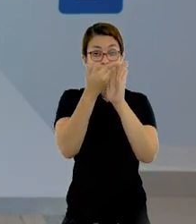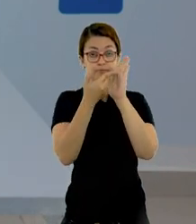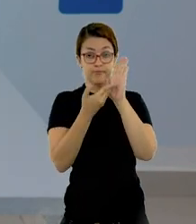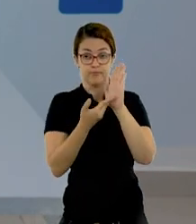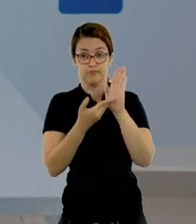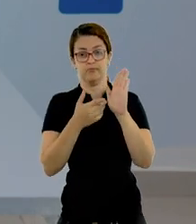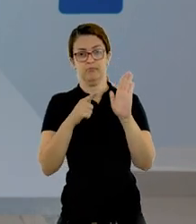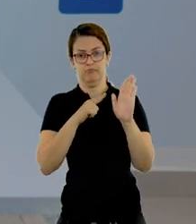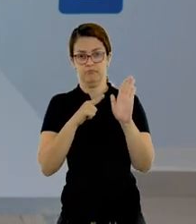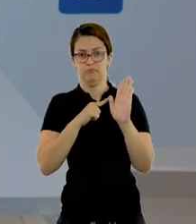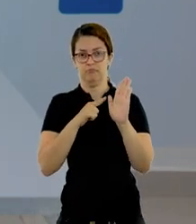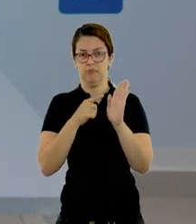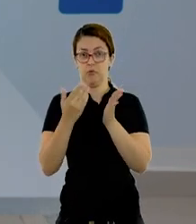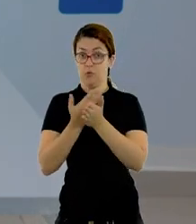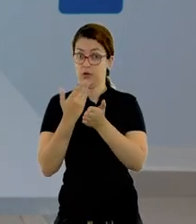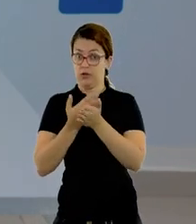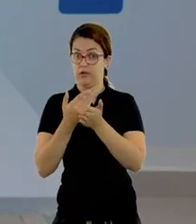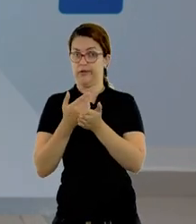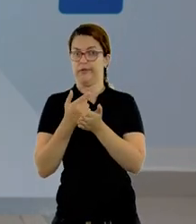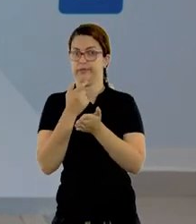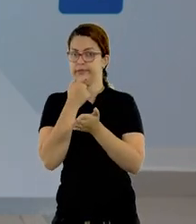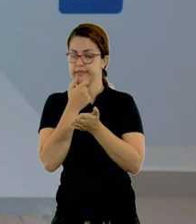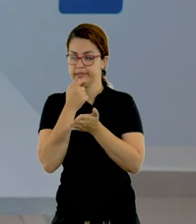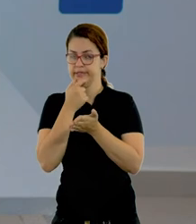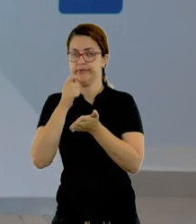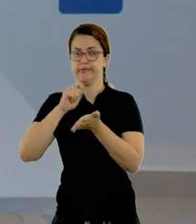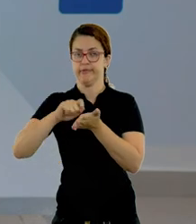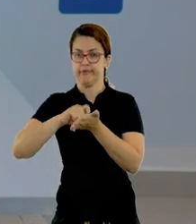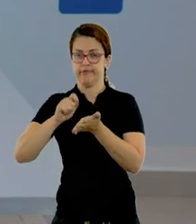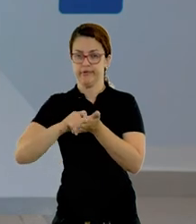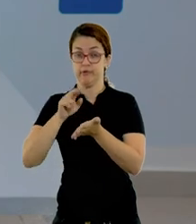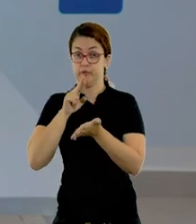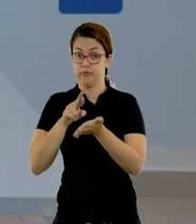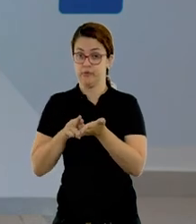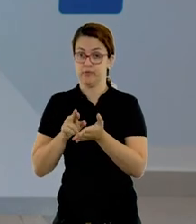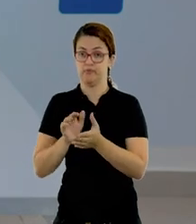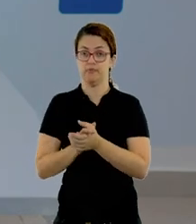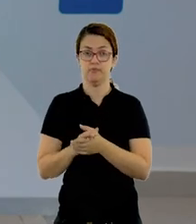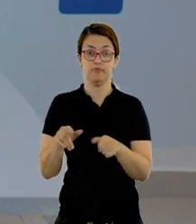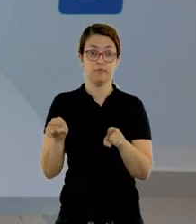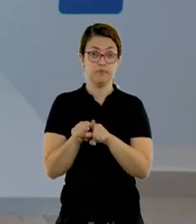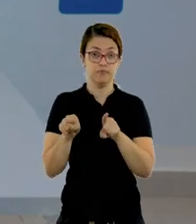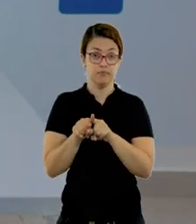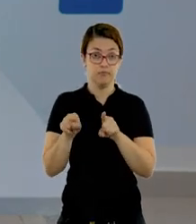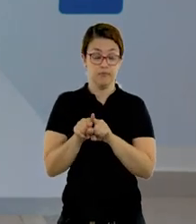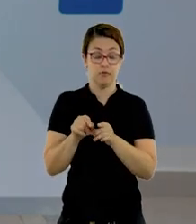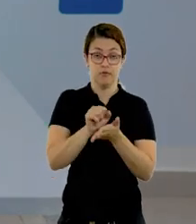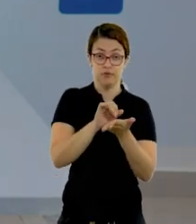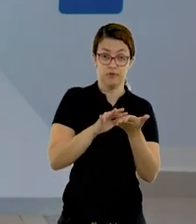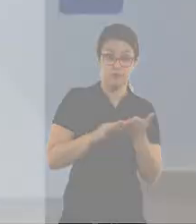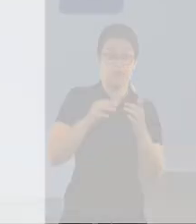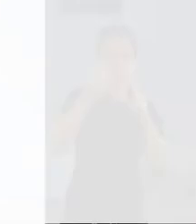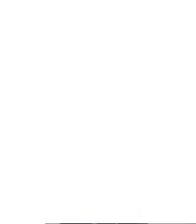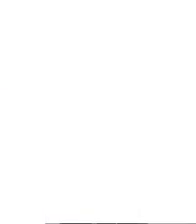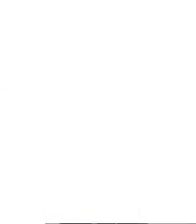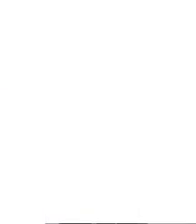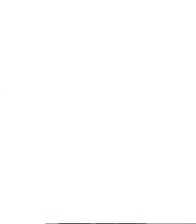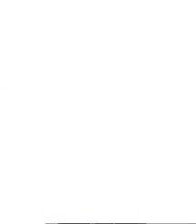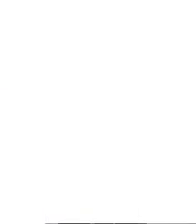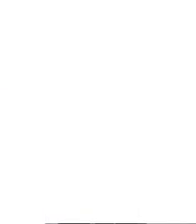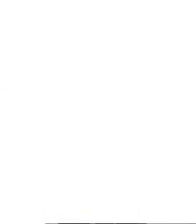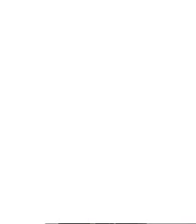de responder em inglês no seu caderno. Outra atividade interessante que vocês vão fazer lá é desenhar a pirâmide